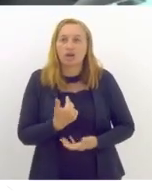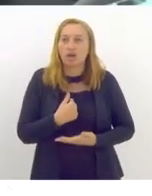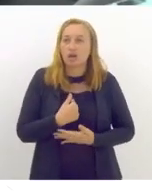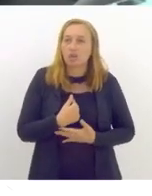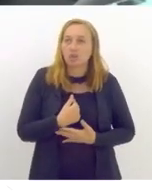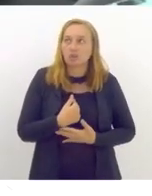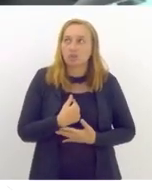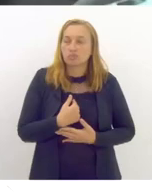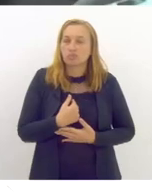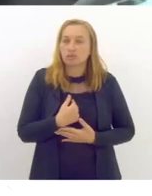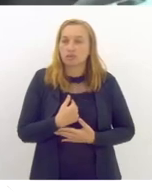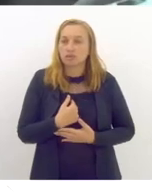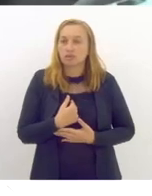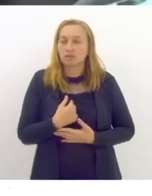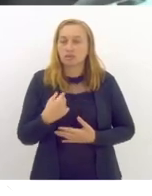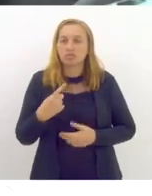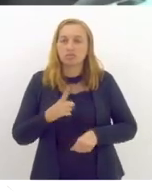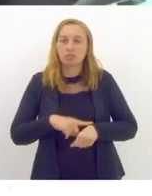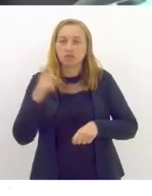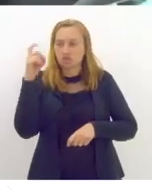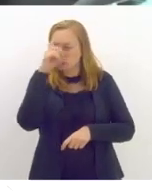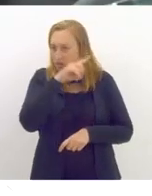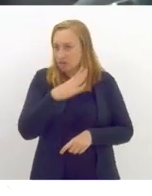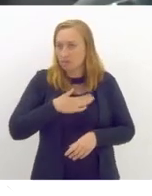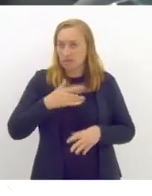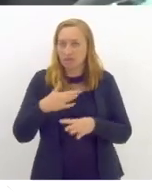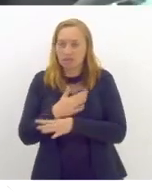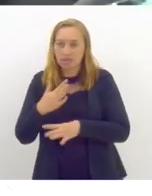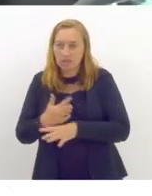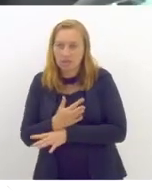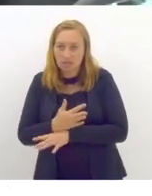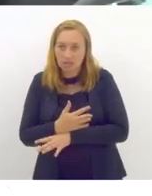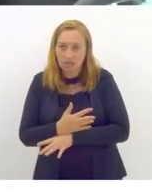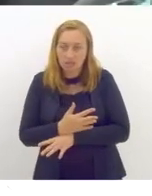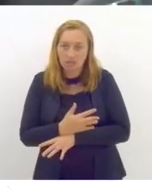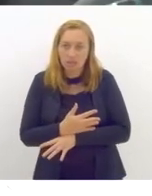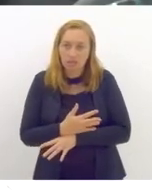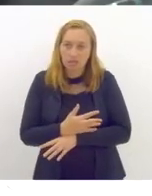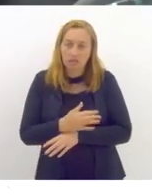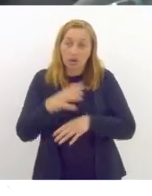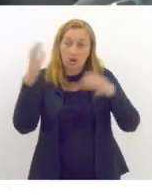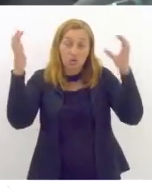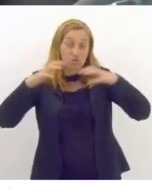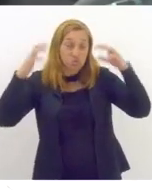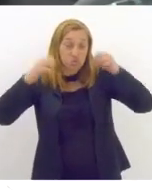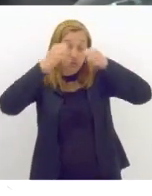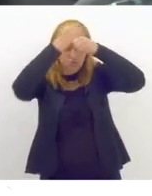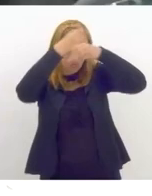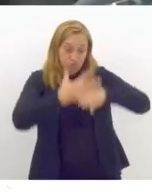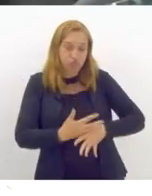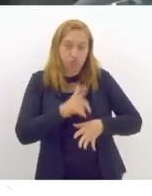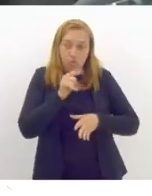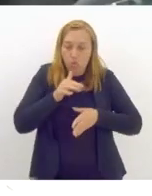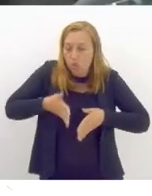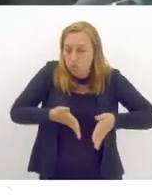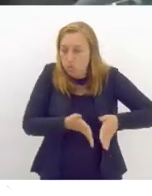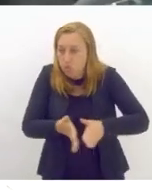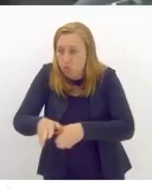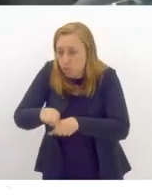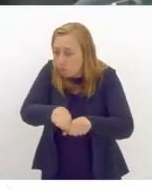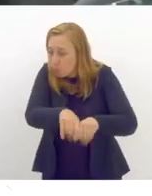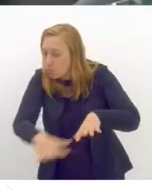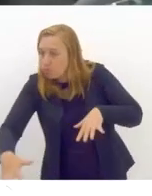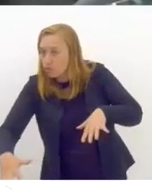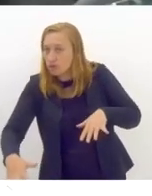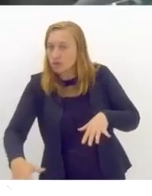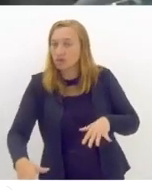tô num momento muito difícil lá na minha cidade desastre natural para quem conhece Campos a beira do rio cedeu o Dick